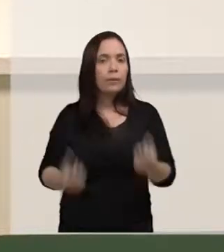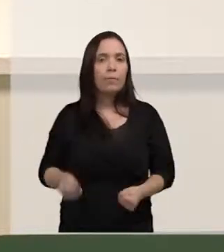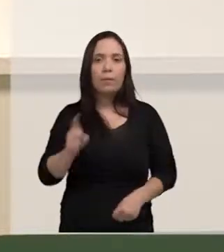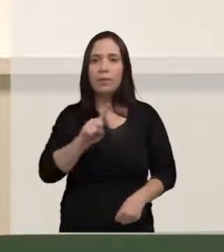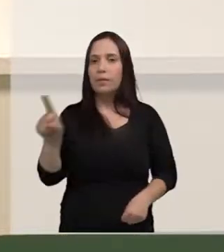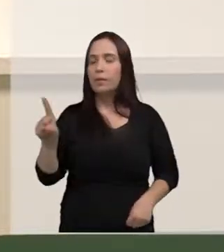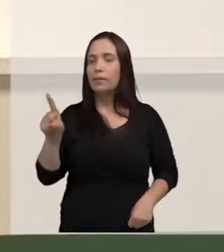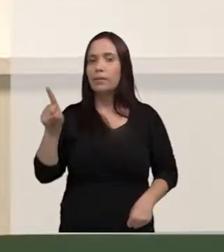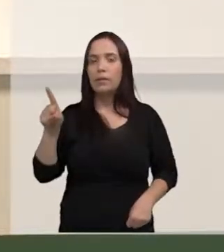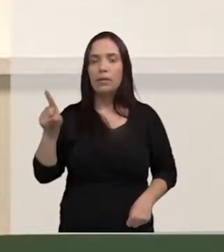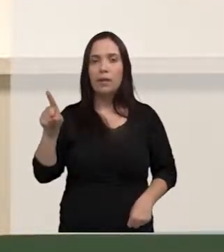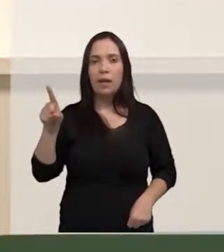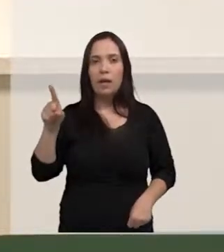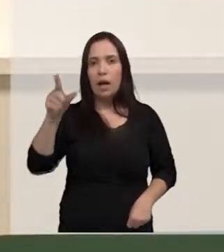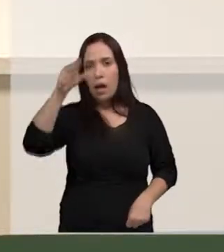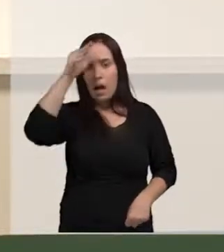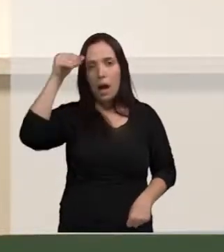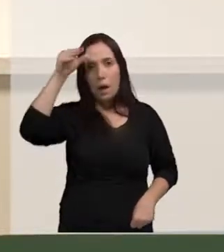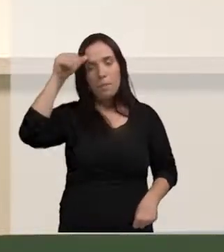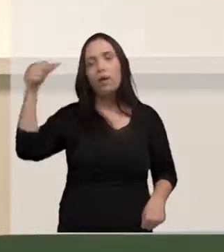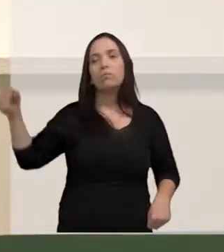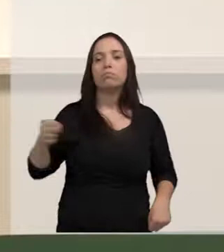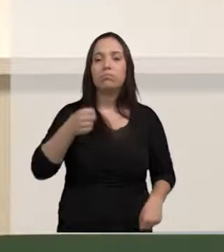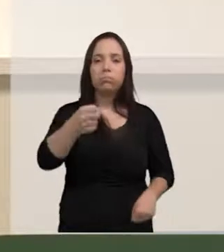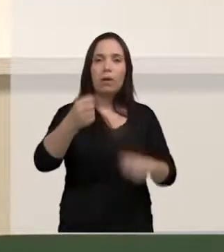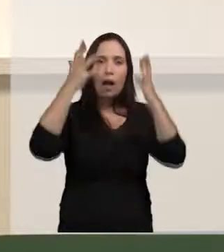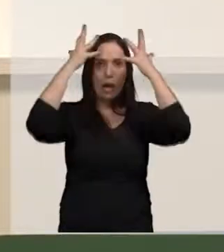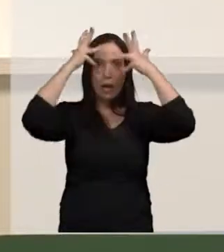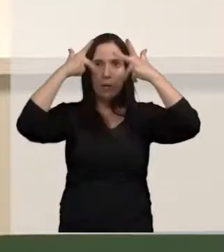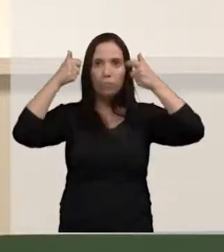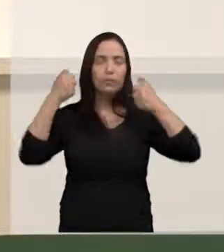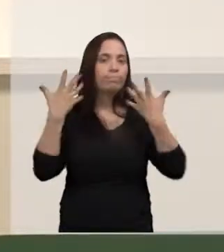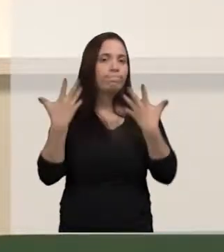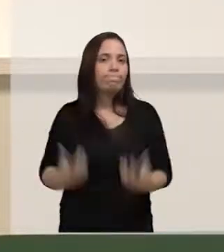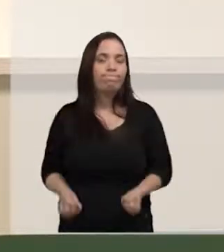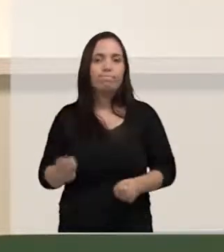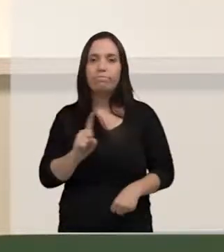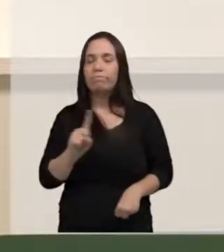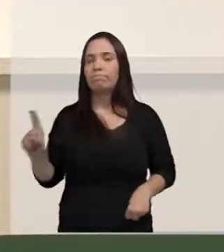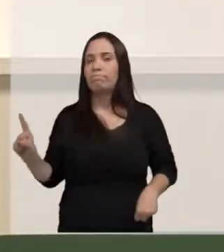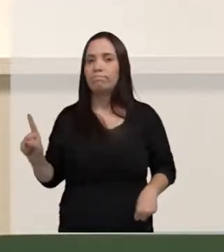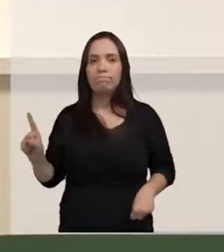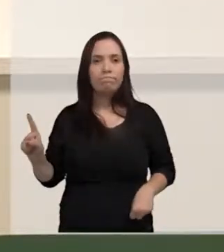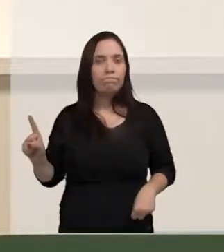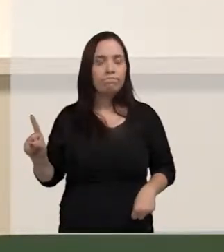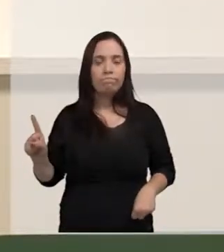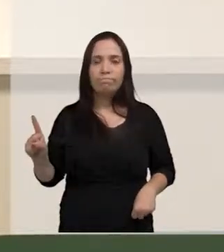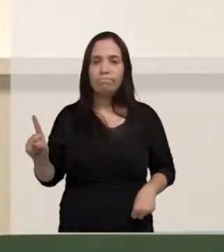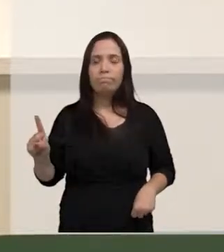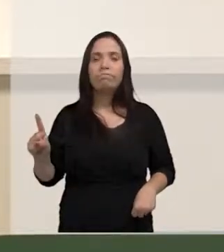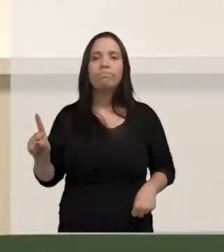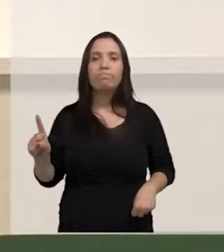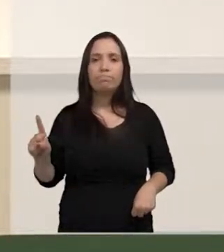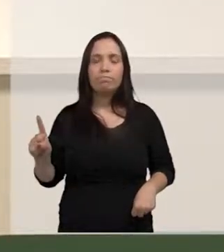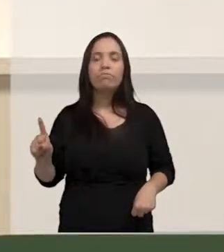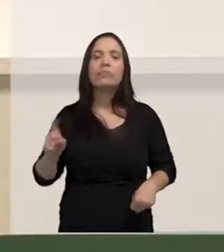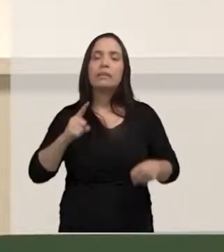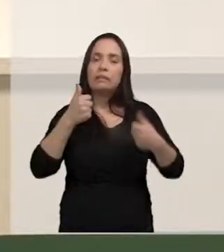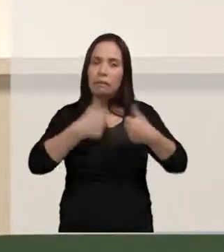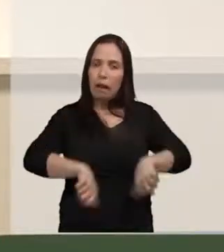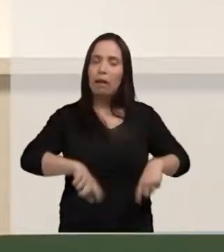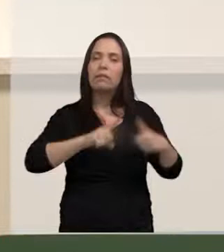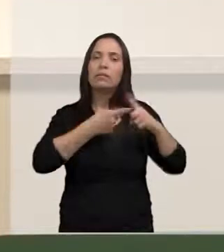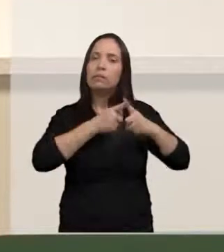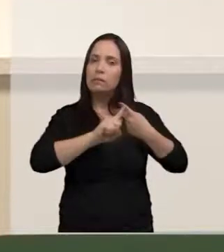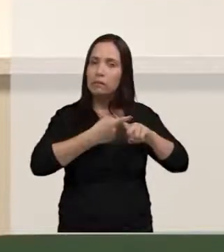aceitava a indicação do Camilo em querer botar o Eunício como a segunda